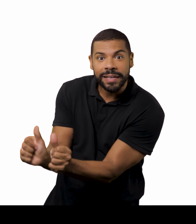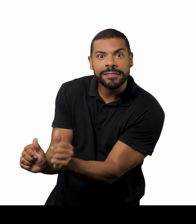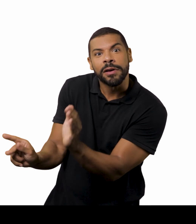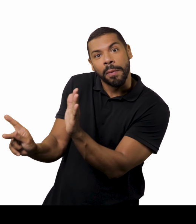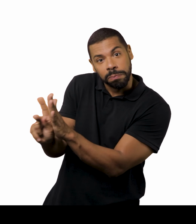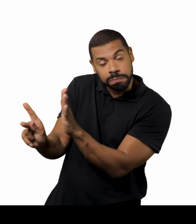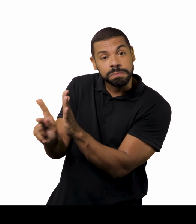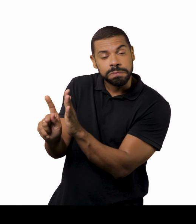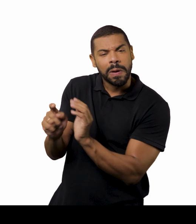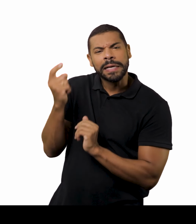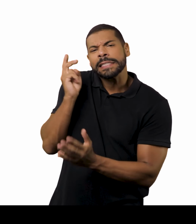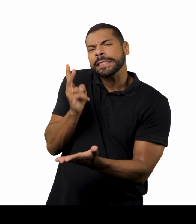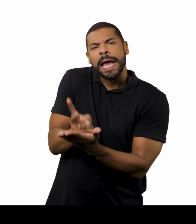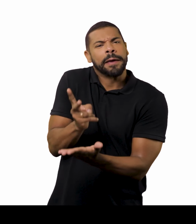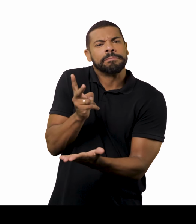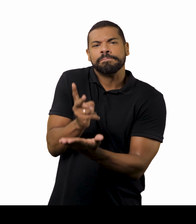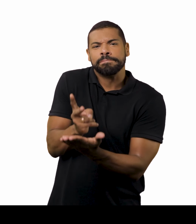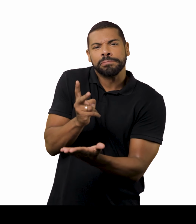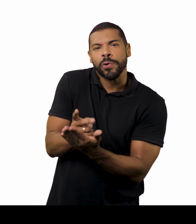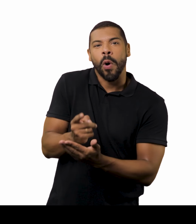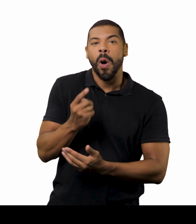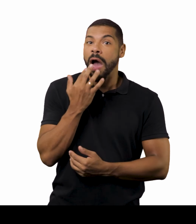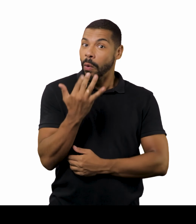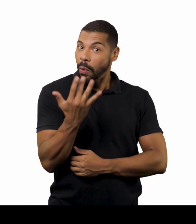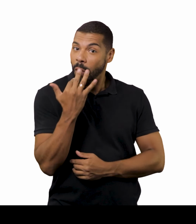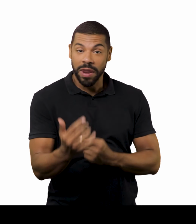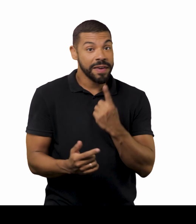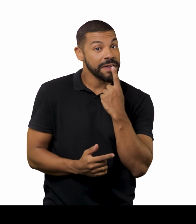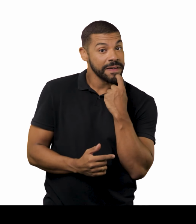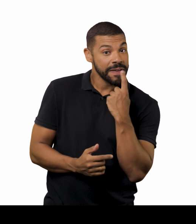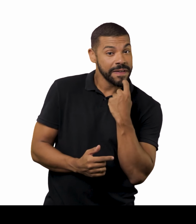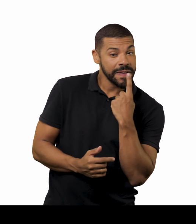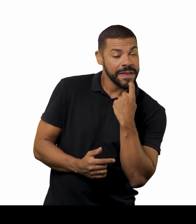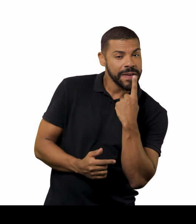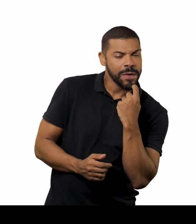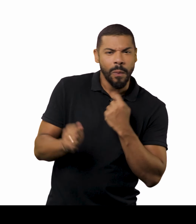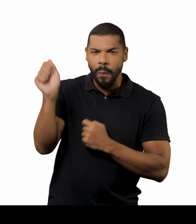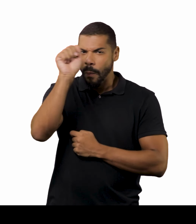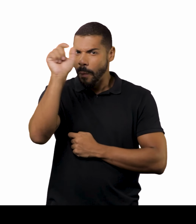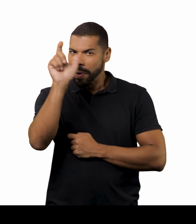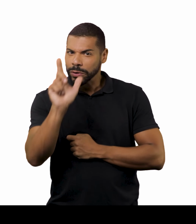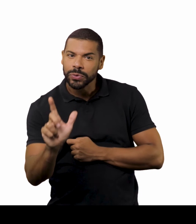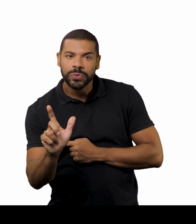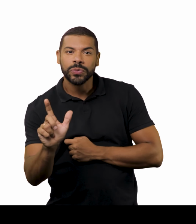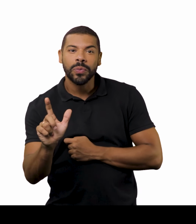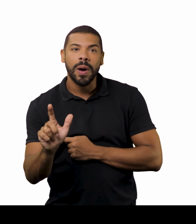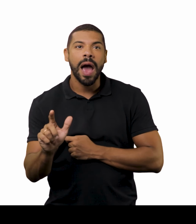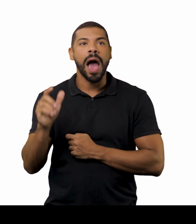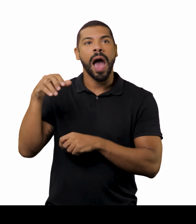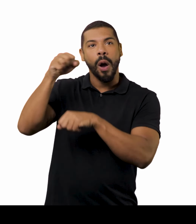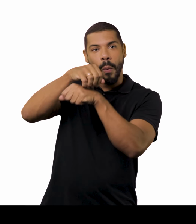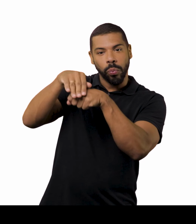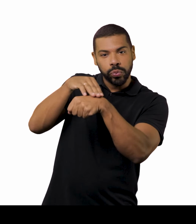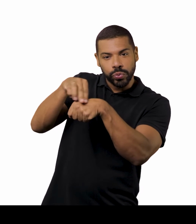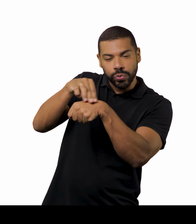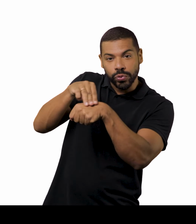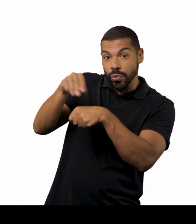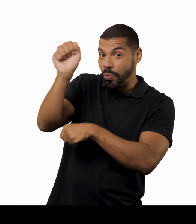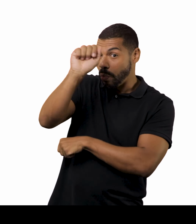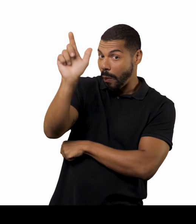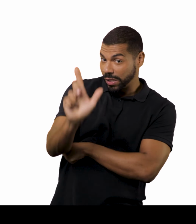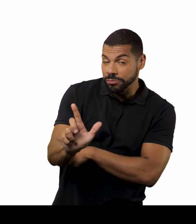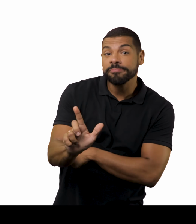de iniciação, você vai encontrar sempre o vermelho, o age do azul, a cor branca